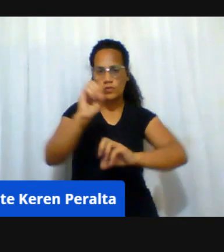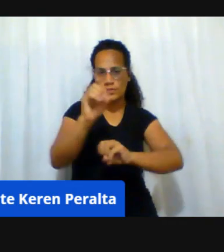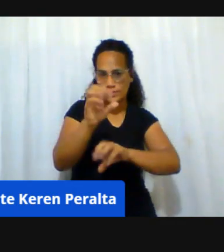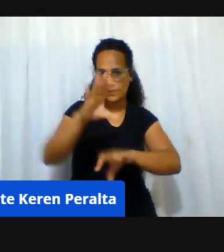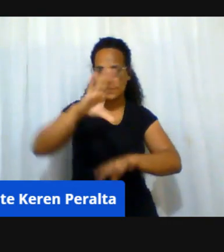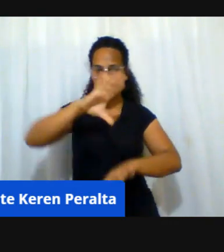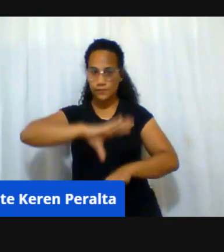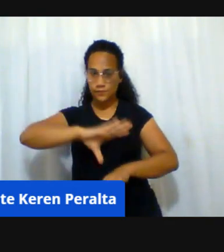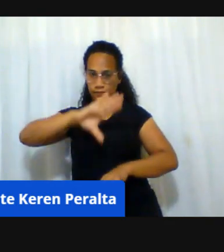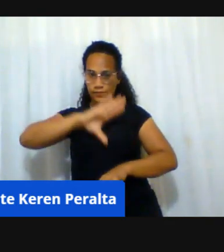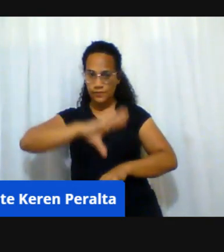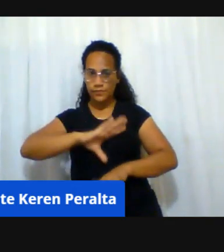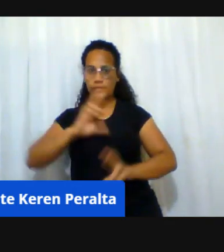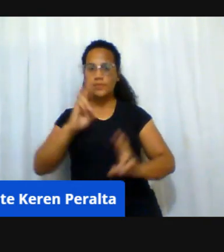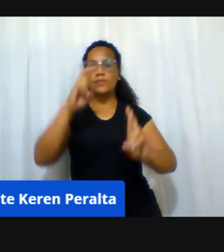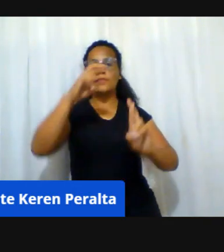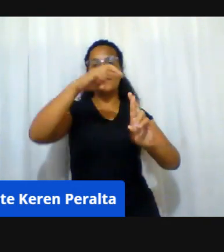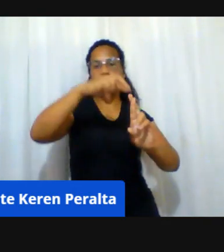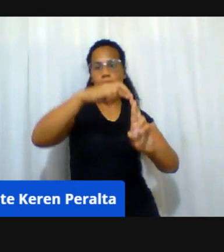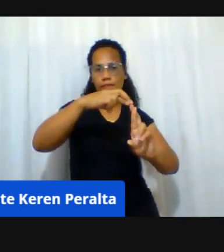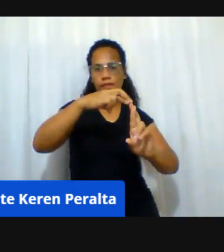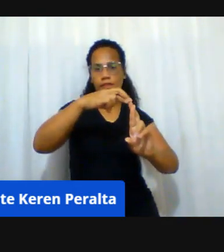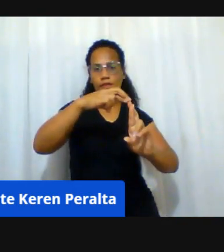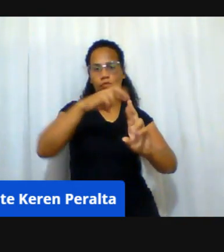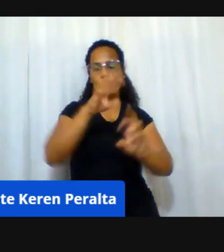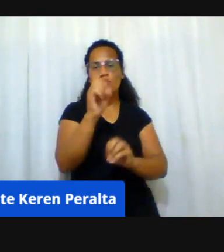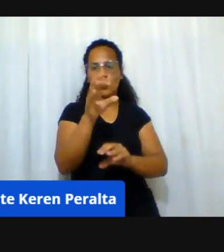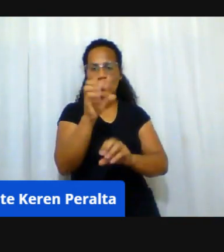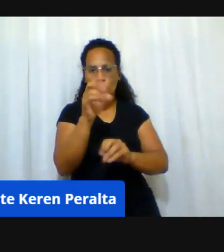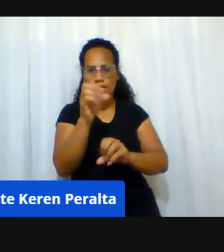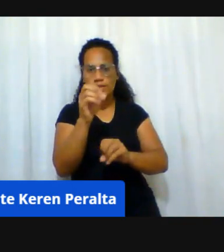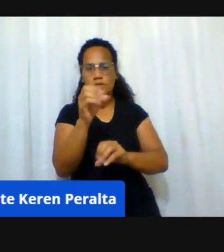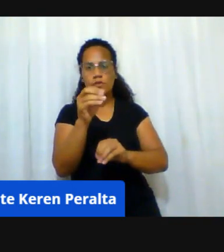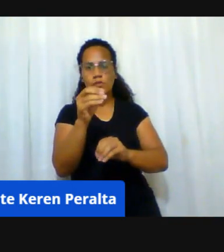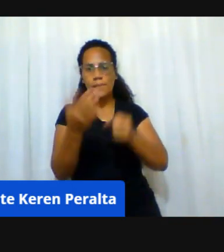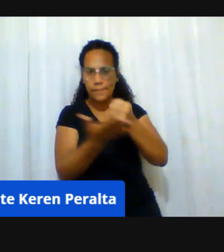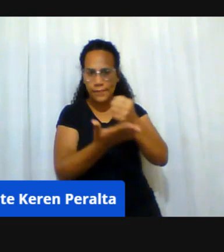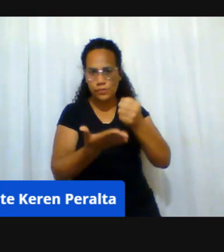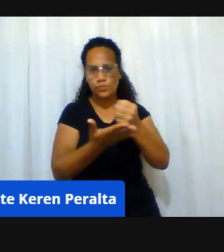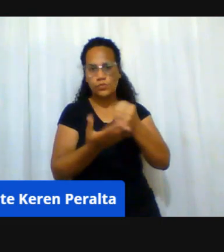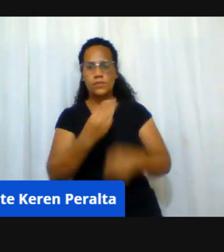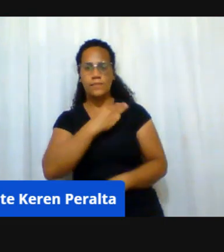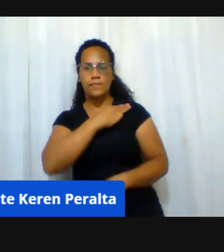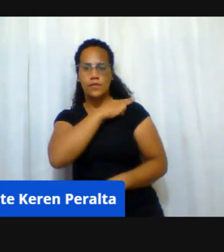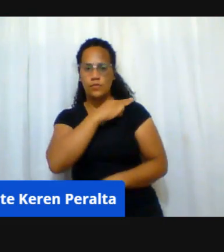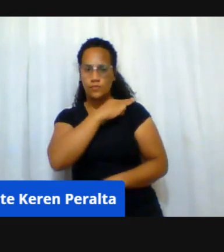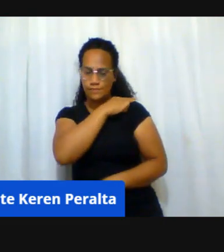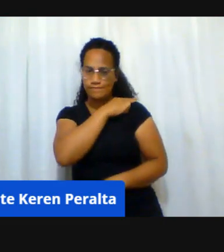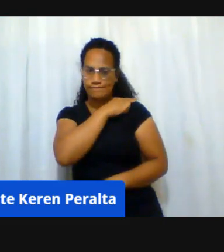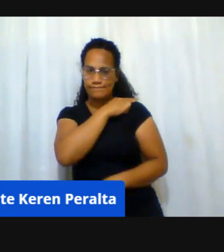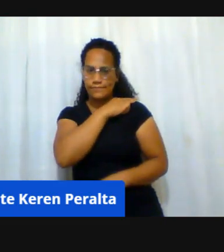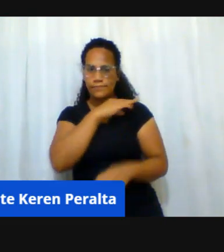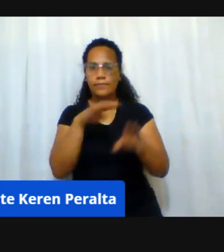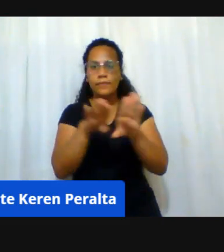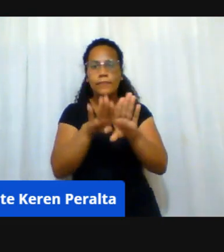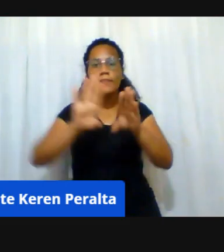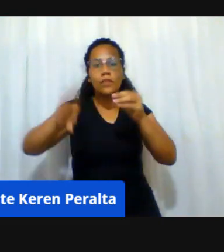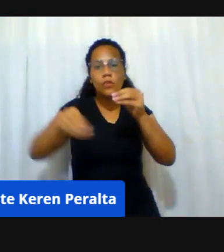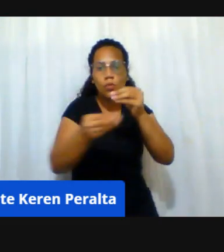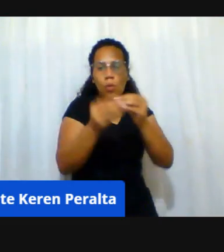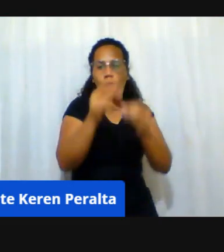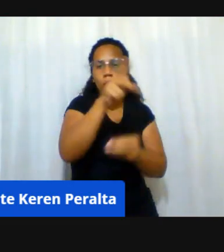médio, GEFEM, na CEMED. Integram ainda os professores Gilson Demétrio,